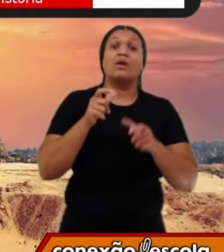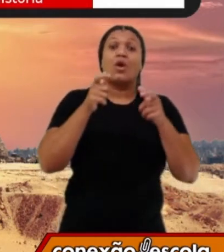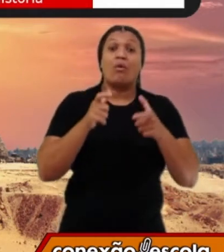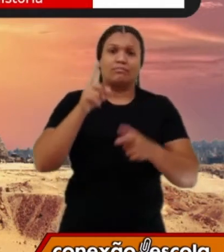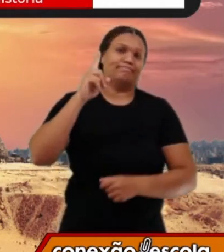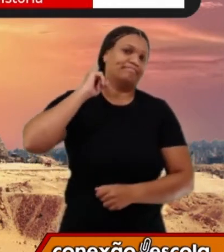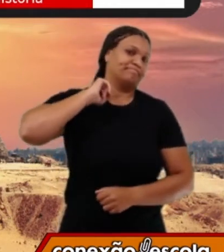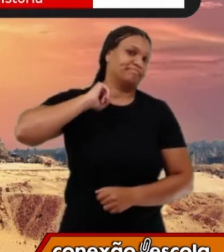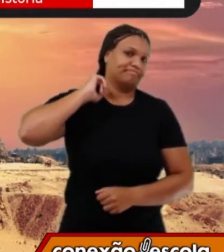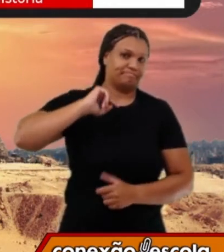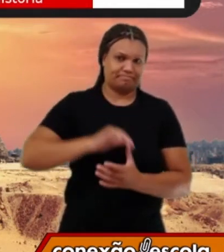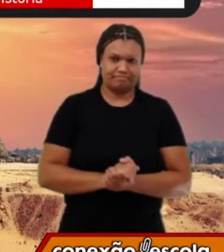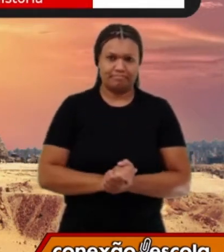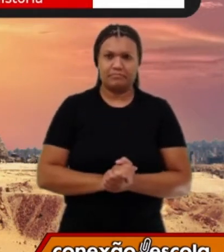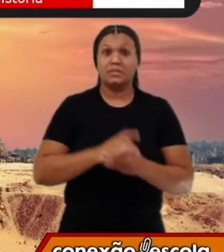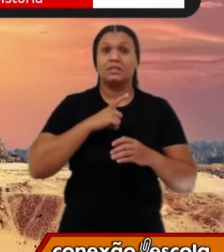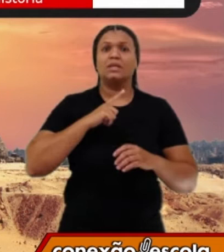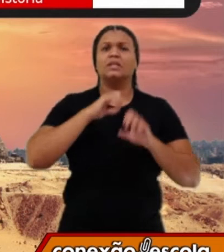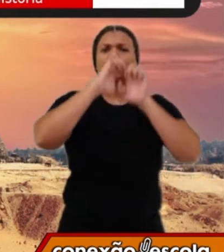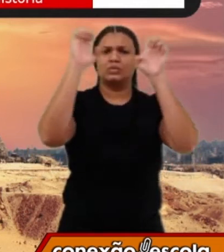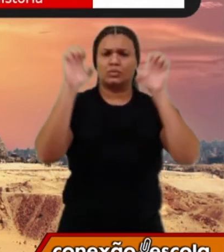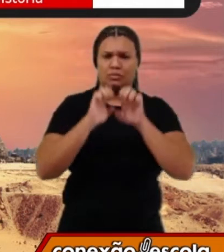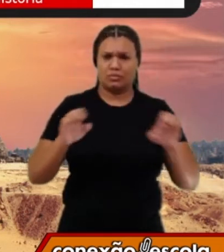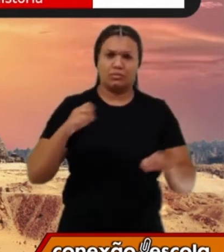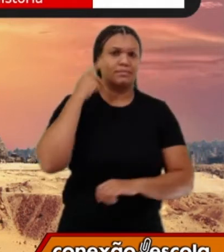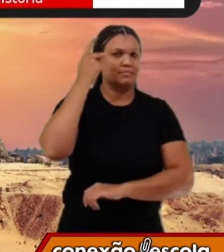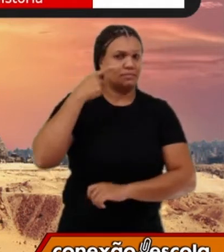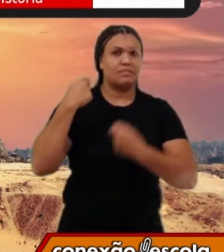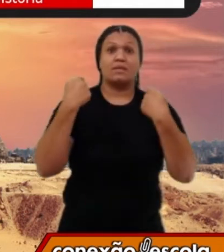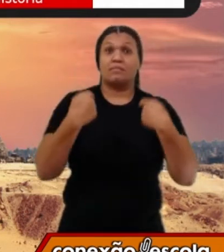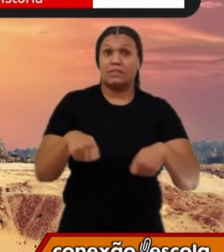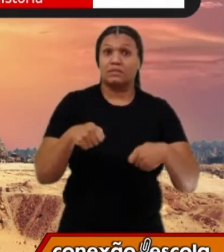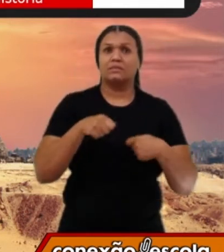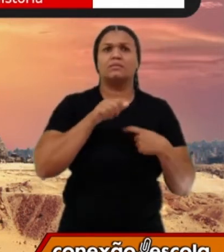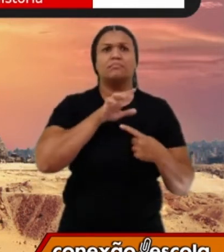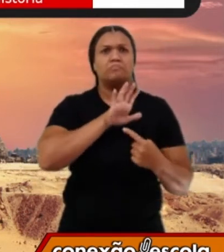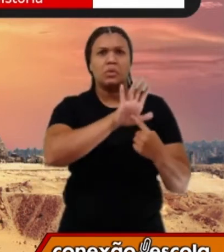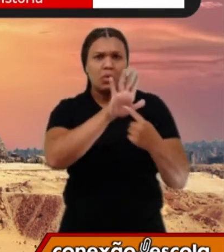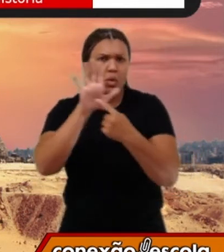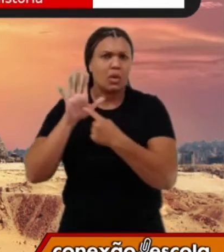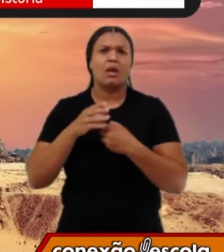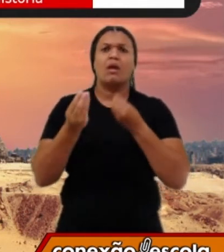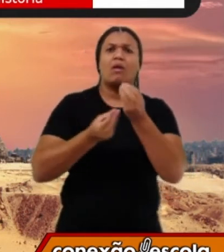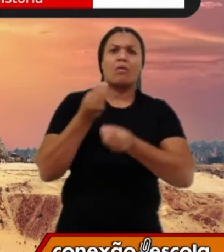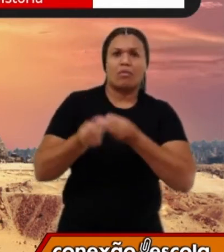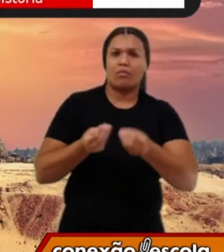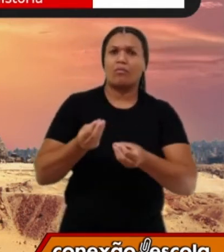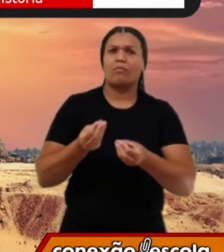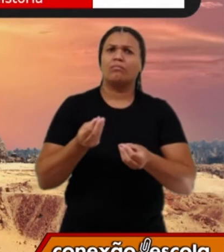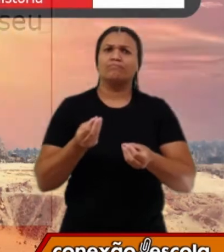Gerais. Na estrutura política, nós temos que destacar como funcionava essa estrutura política. Nós